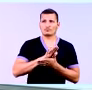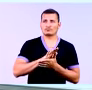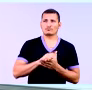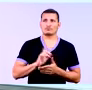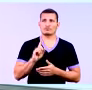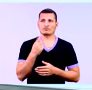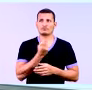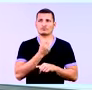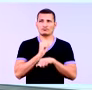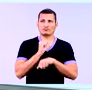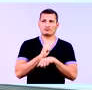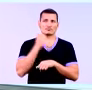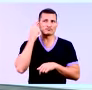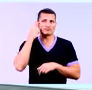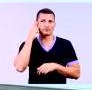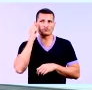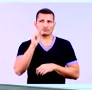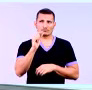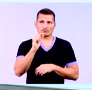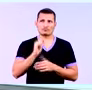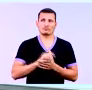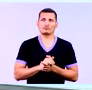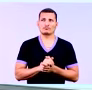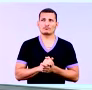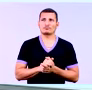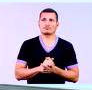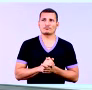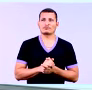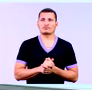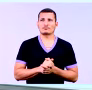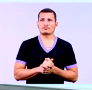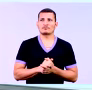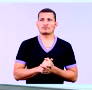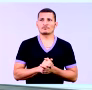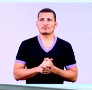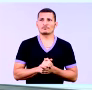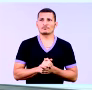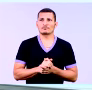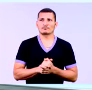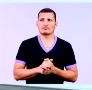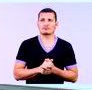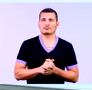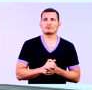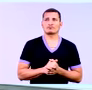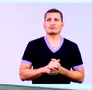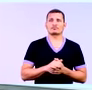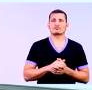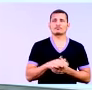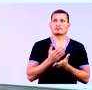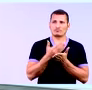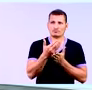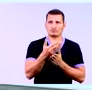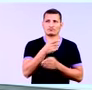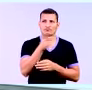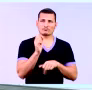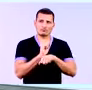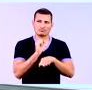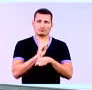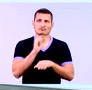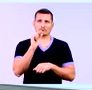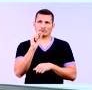nós pararmos para pensar um pouquinho, e daqui a pouco nós vamos fazer isso no trabalho da nossa disciplina, no trabalho que vocês vão fazer hoje,